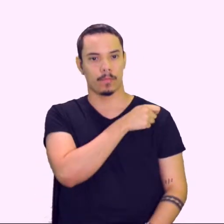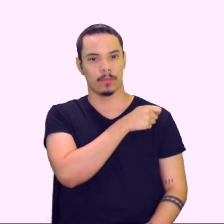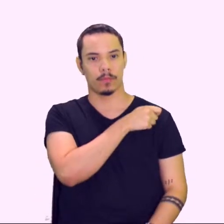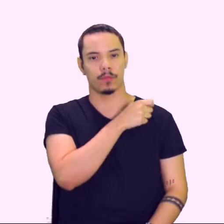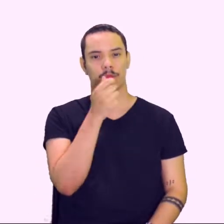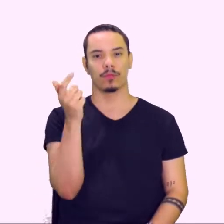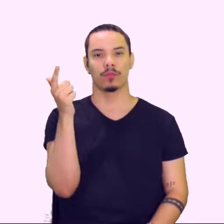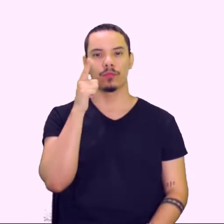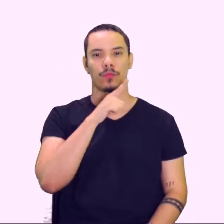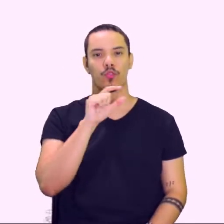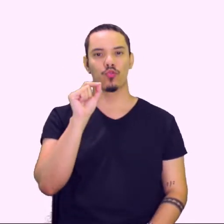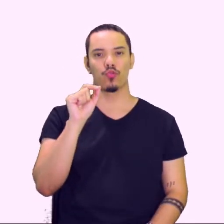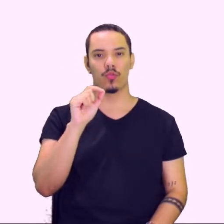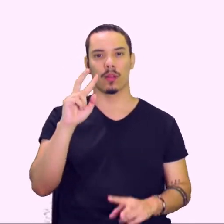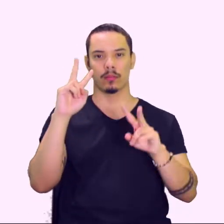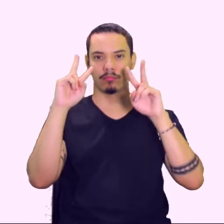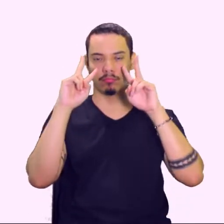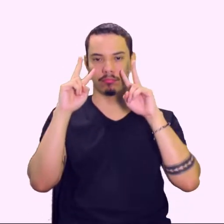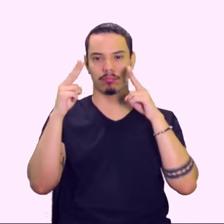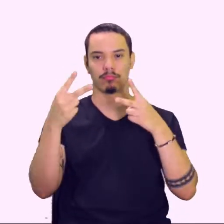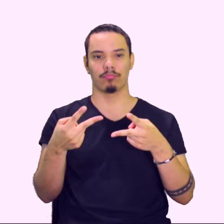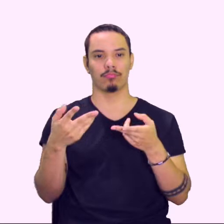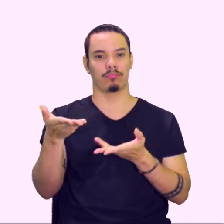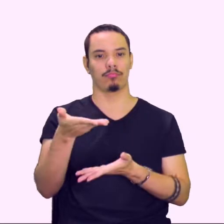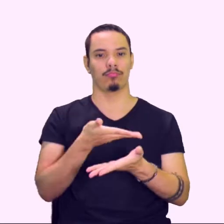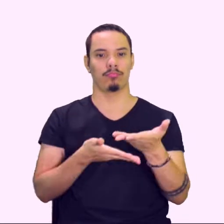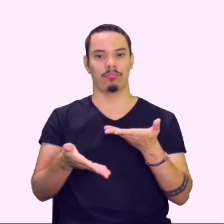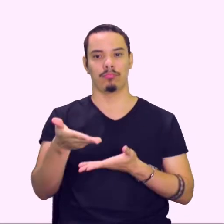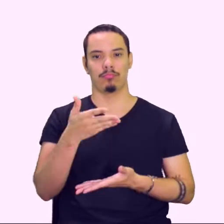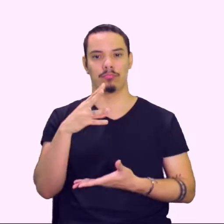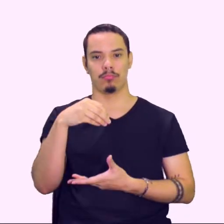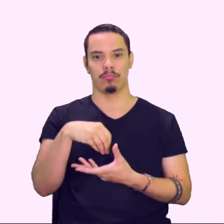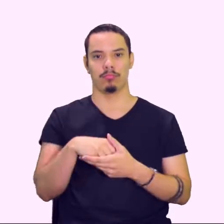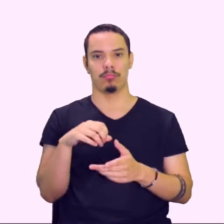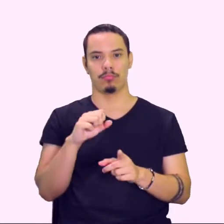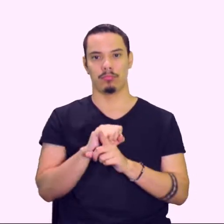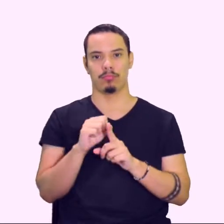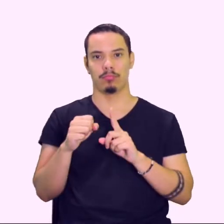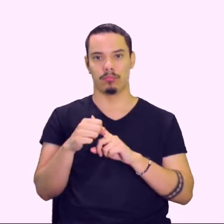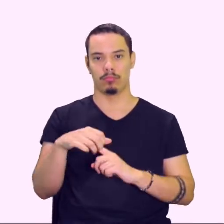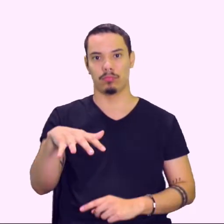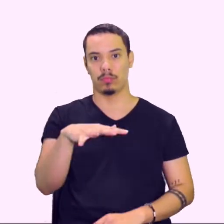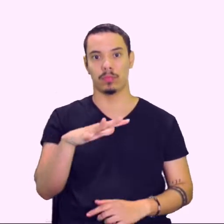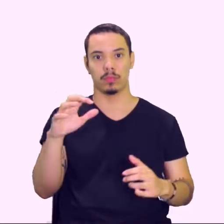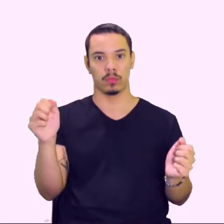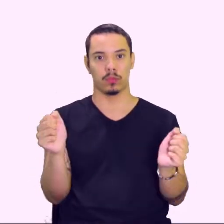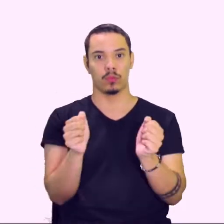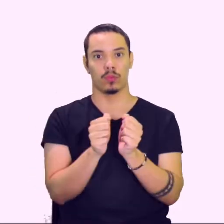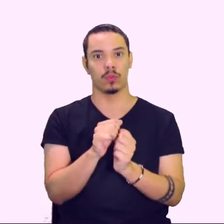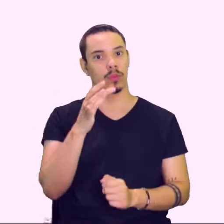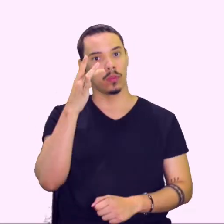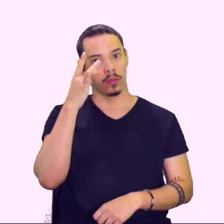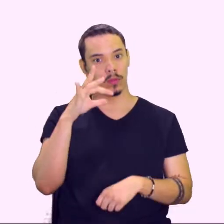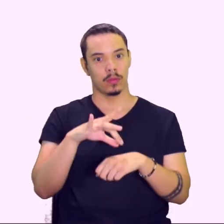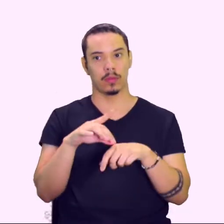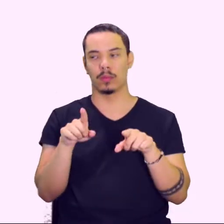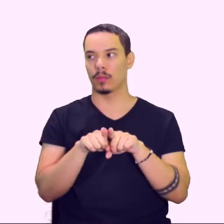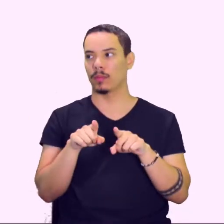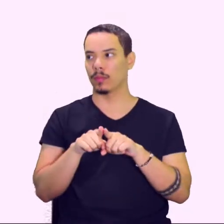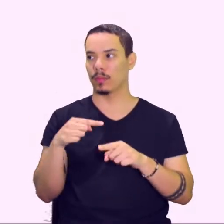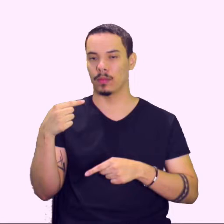consigam reconhecer as interações da sociedade com o meio físico e o processo